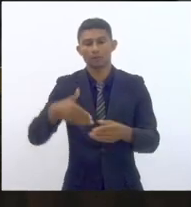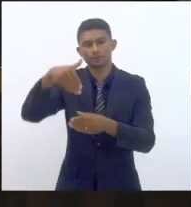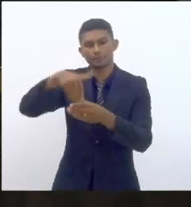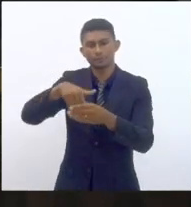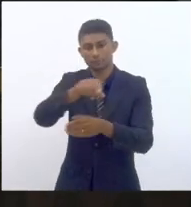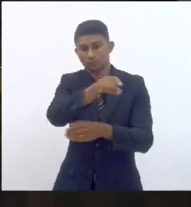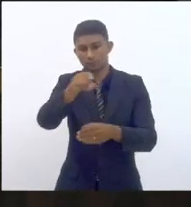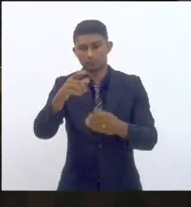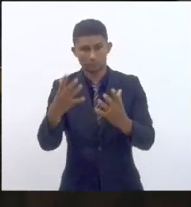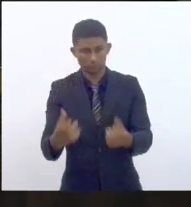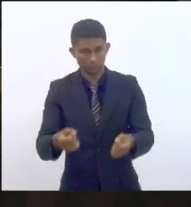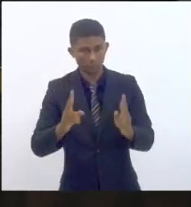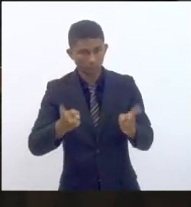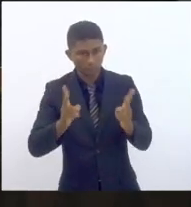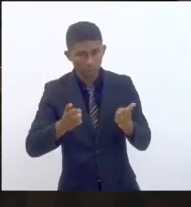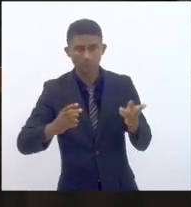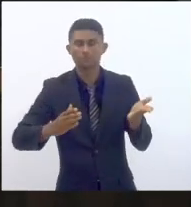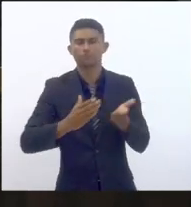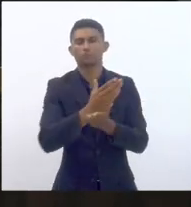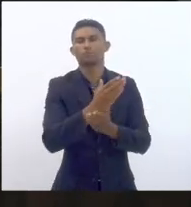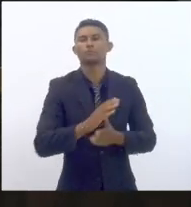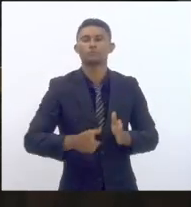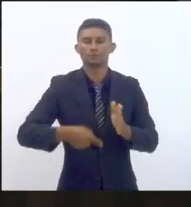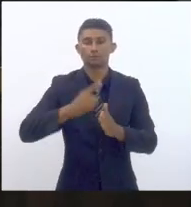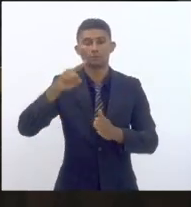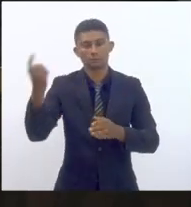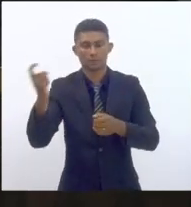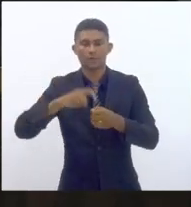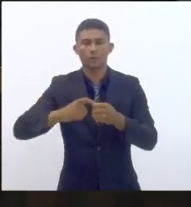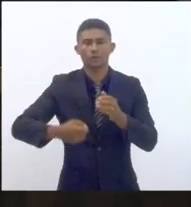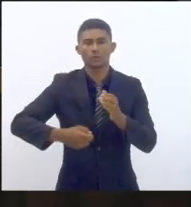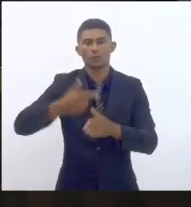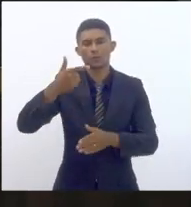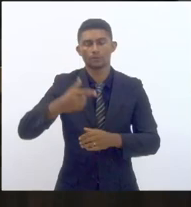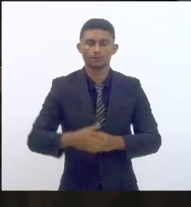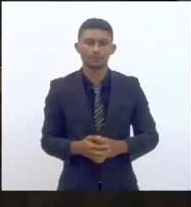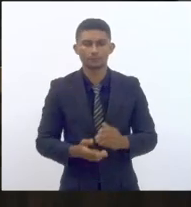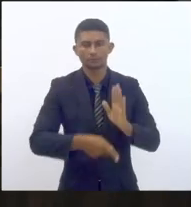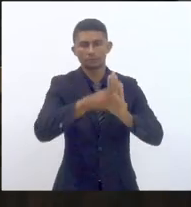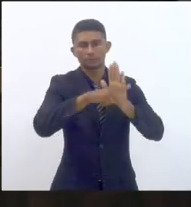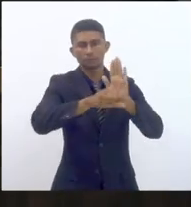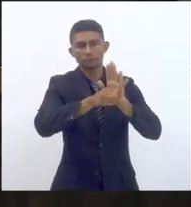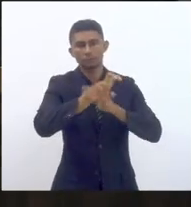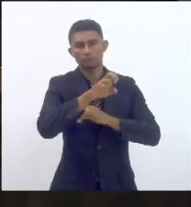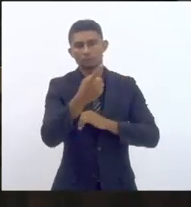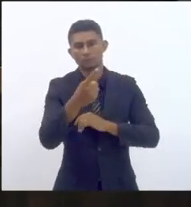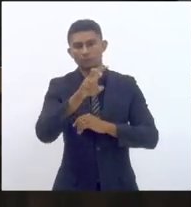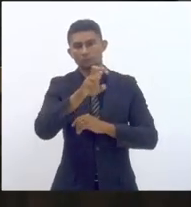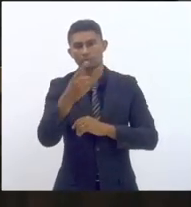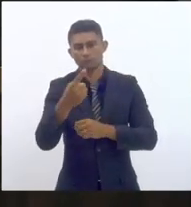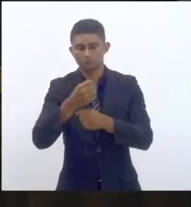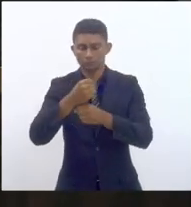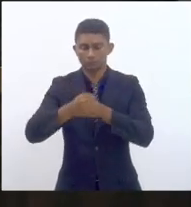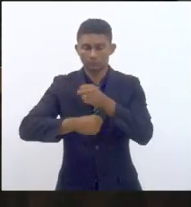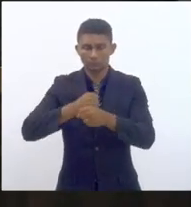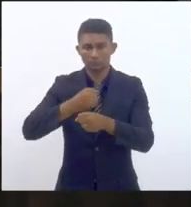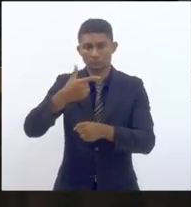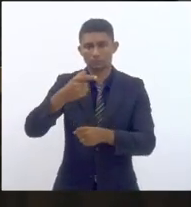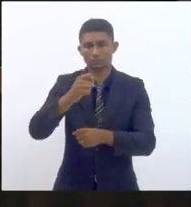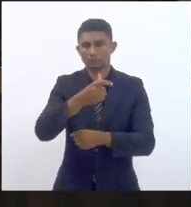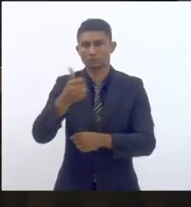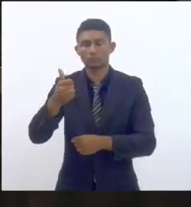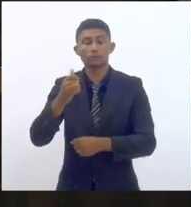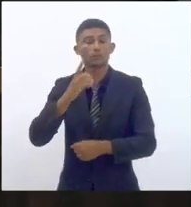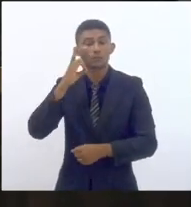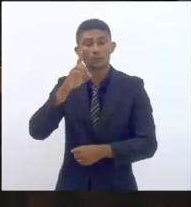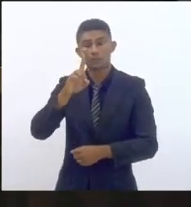Em votação. Senhores que aprovam, permaneçam como estão, aprovados em primeira, retorna em segunda. Projeto de lei 5151 de 2021, de autoria do deputado Dionísio